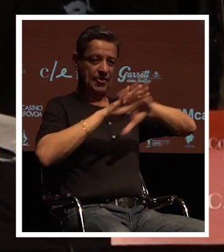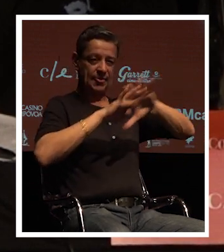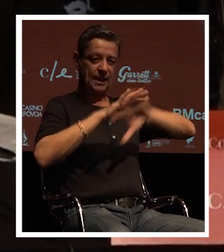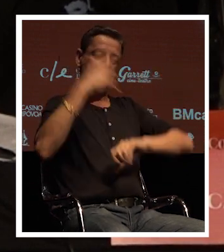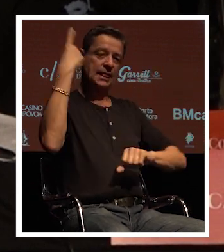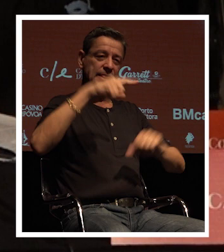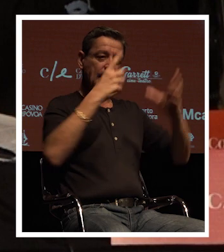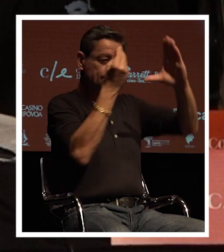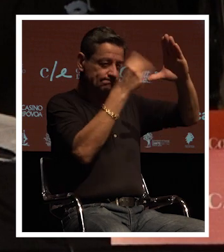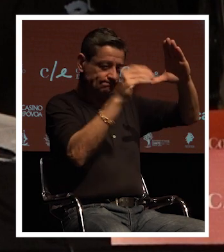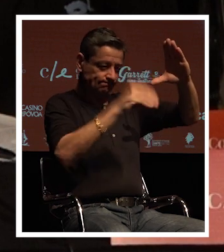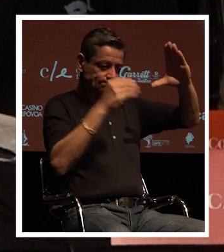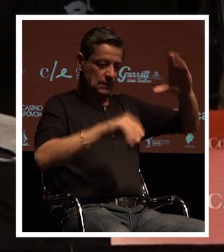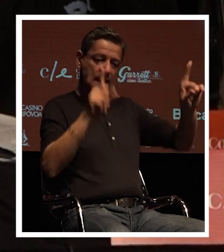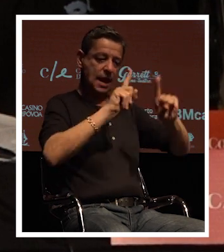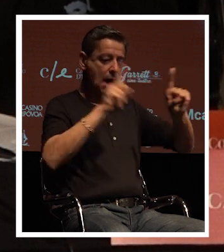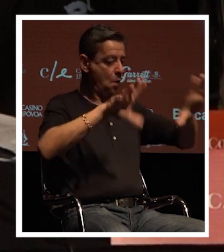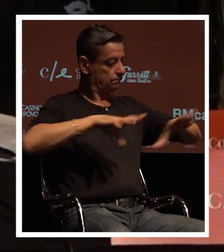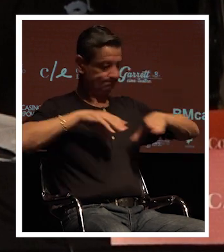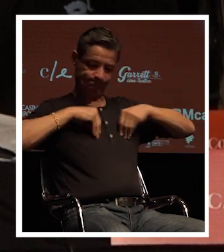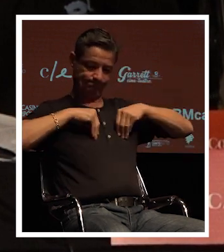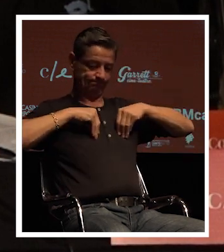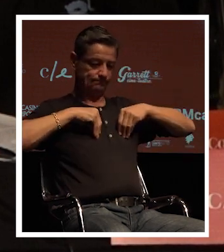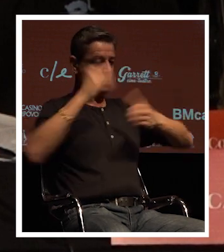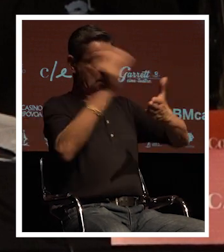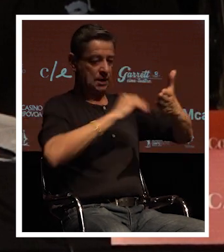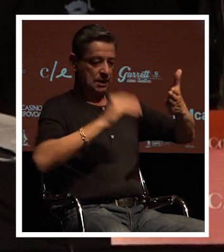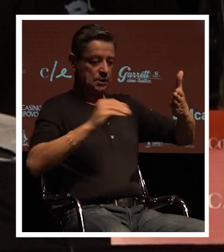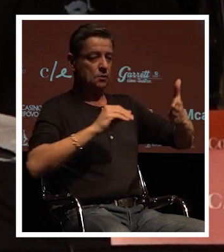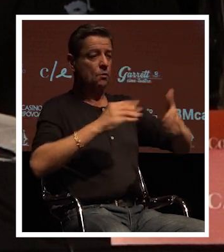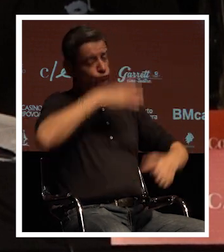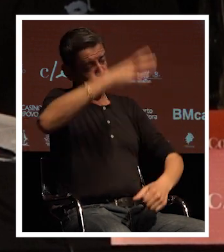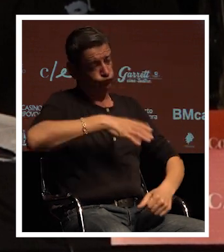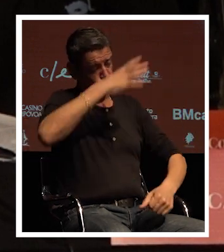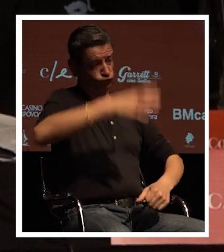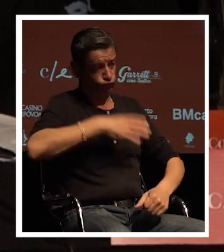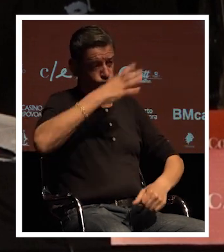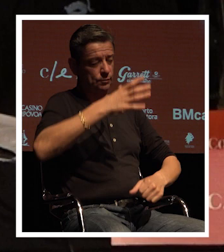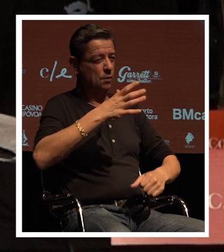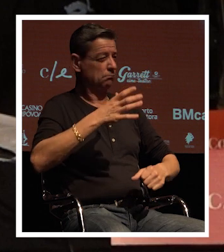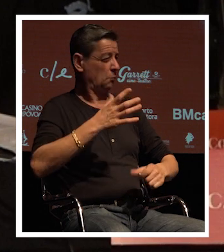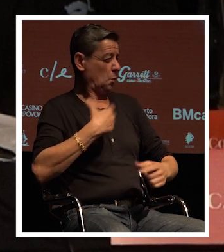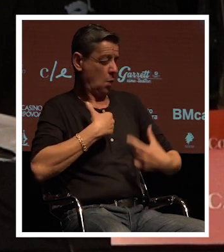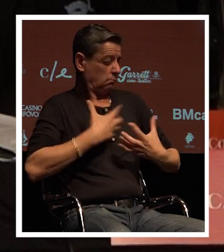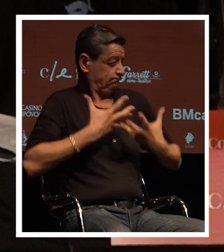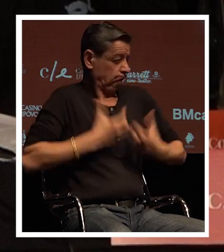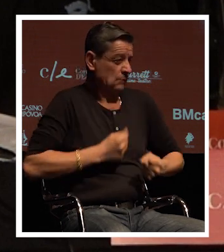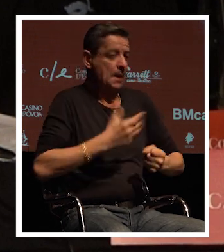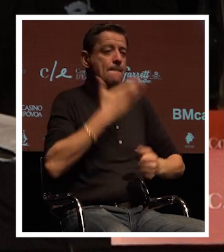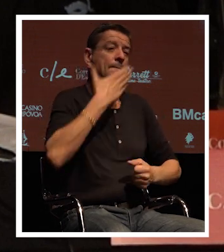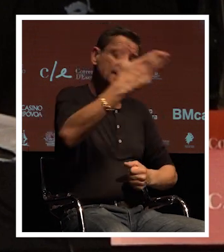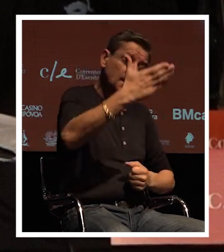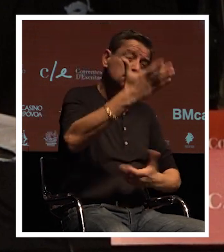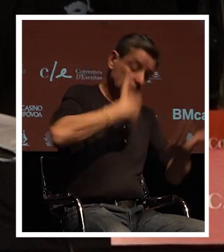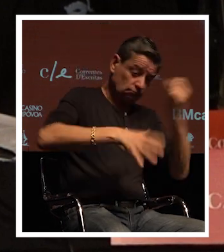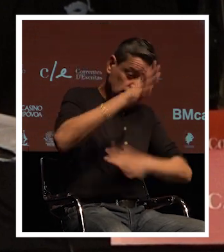ter conteúdos indecentes fui reler o que escrever e não encontrei nada que pudesse ser considerado ofensivo pedi explicações